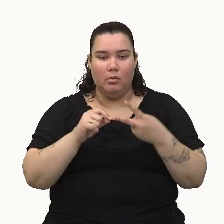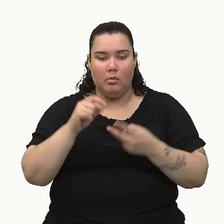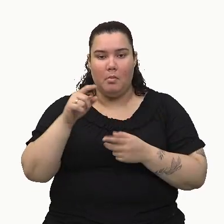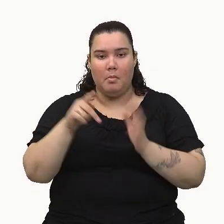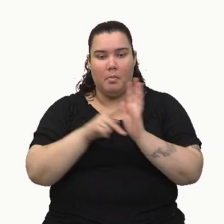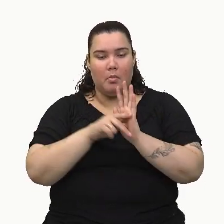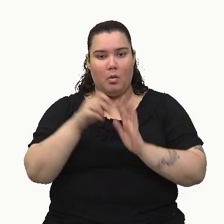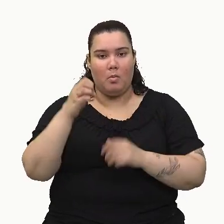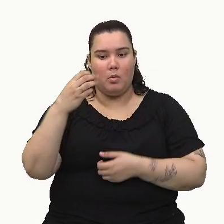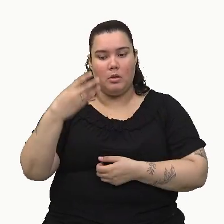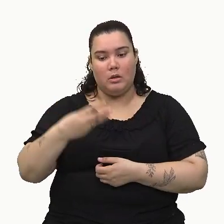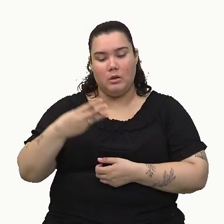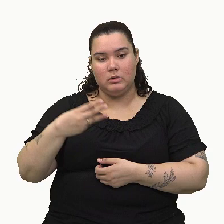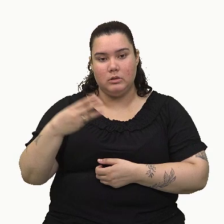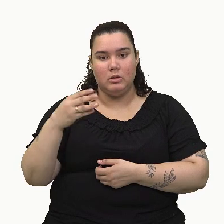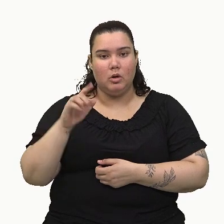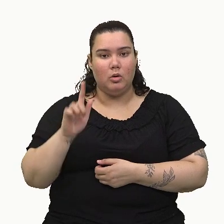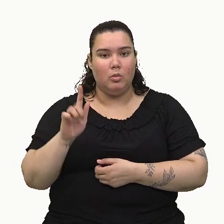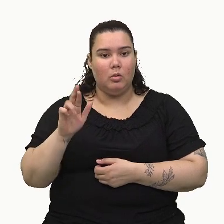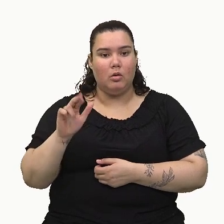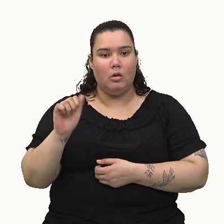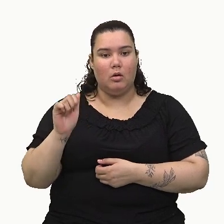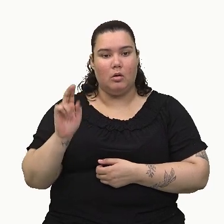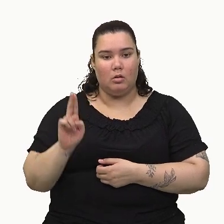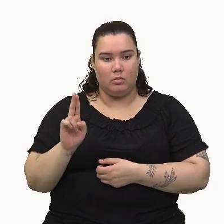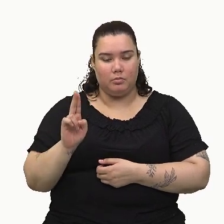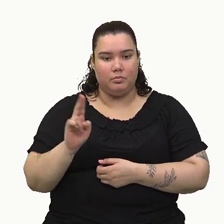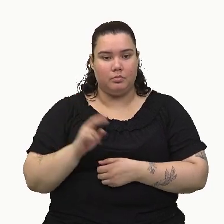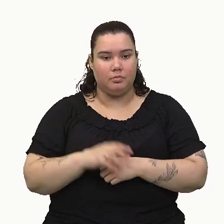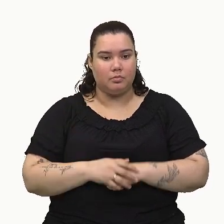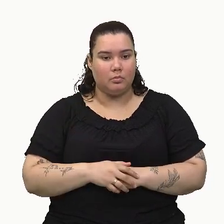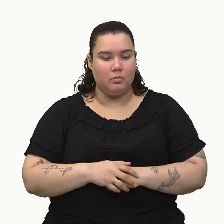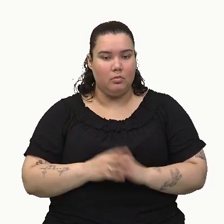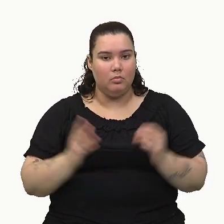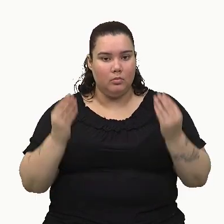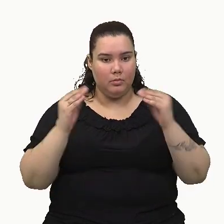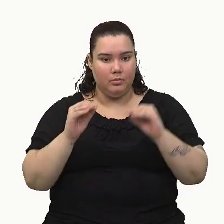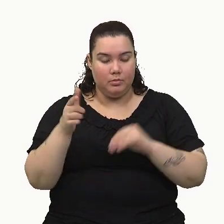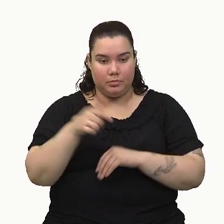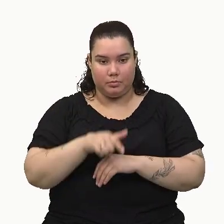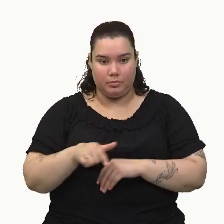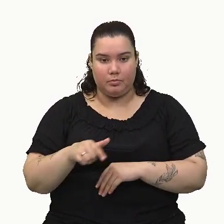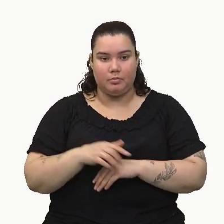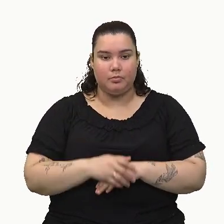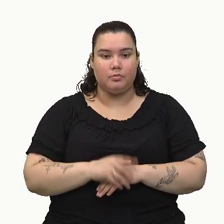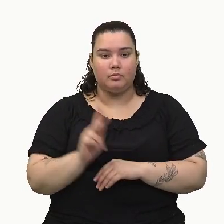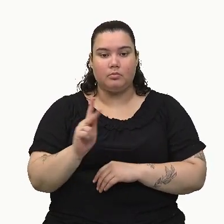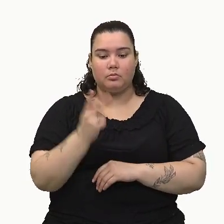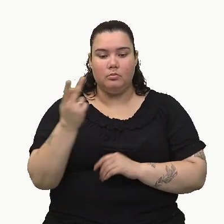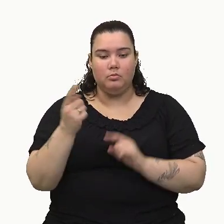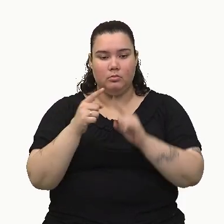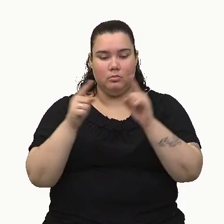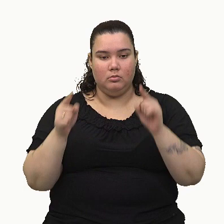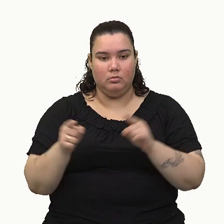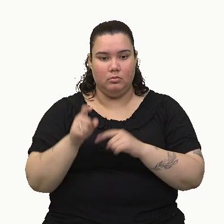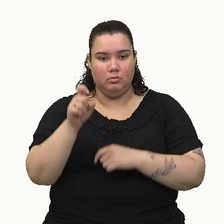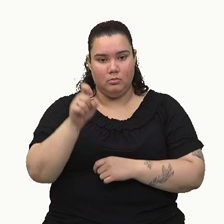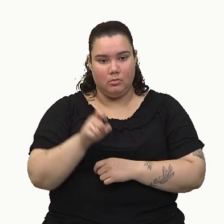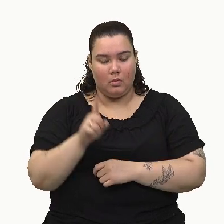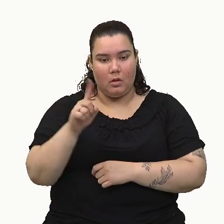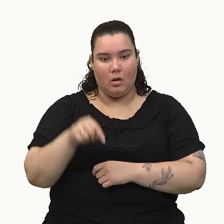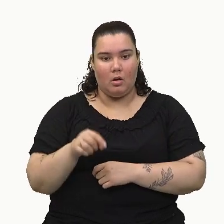grau, pelo mesmo motivo. Vamos só reescrever aqui. H de x é igual a x ao